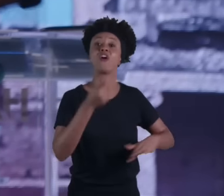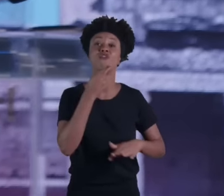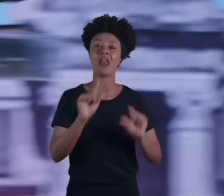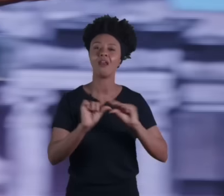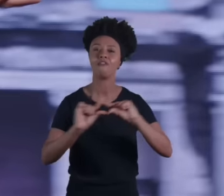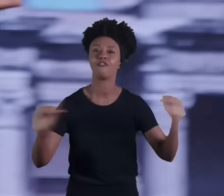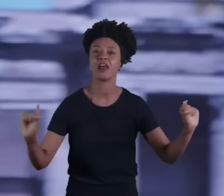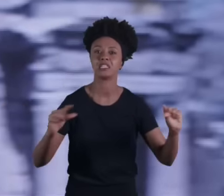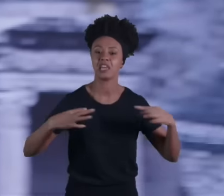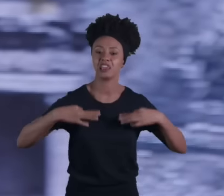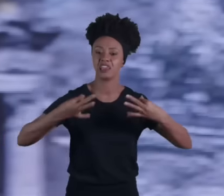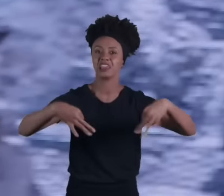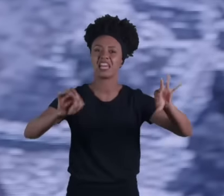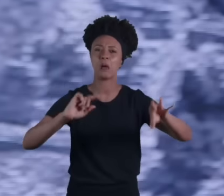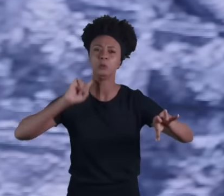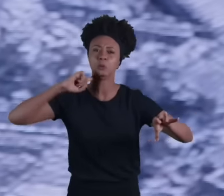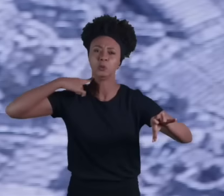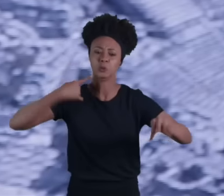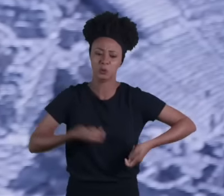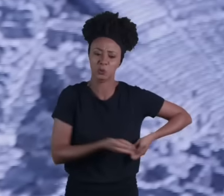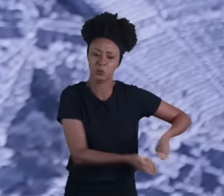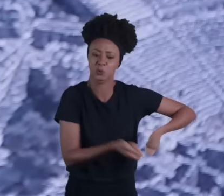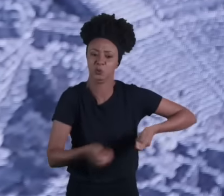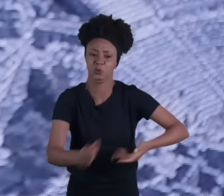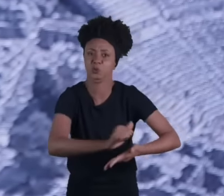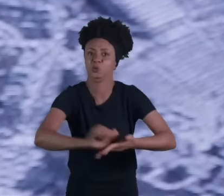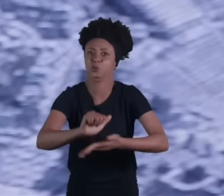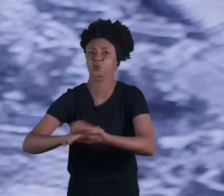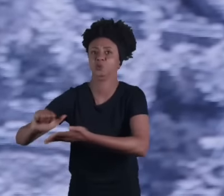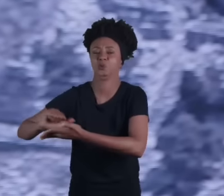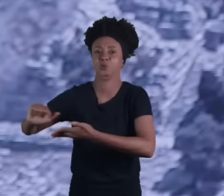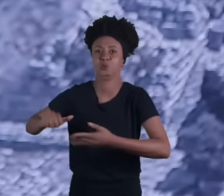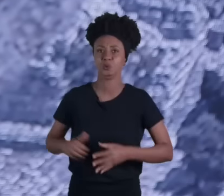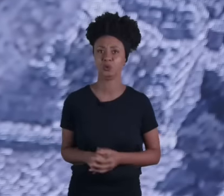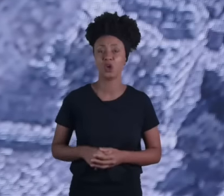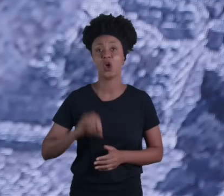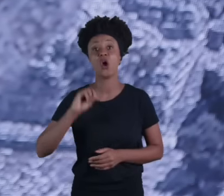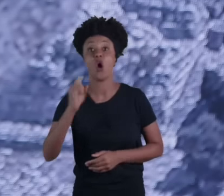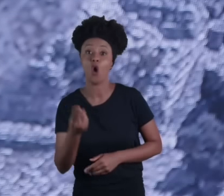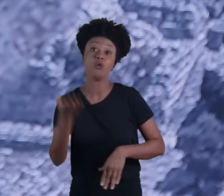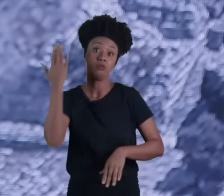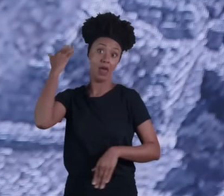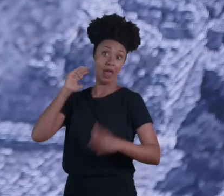de imundice? Era o pano que as mulheres usavam quando ficavam menstruadas.